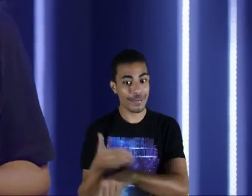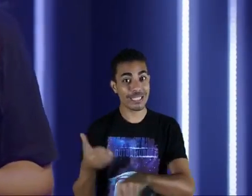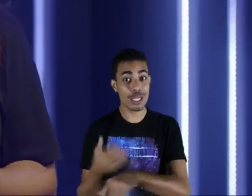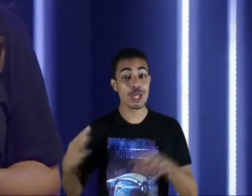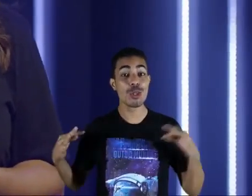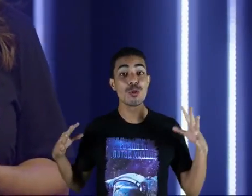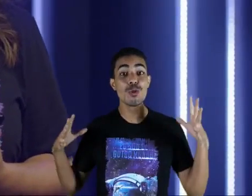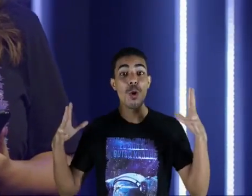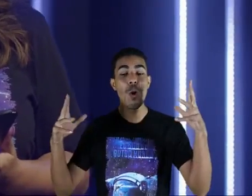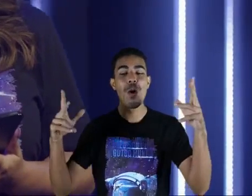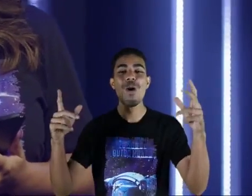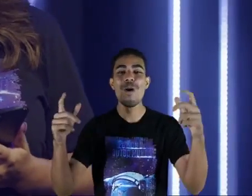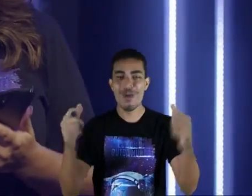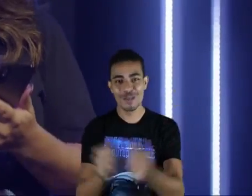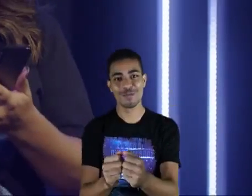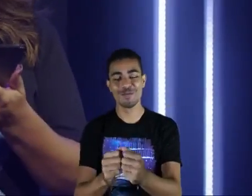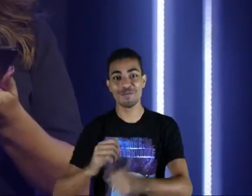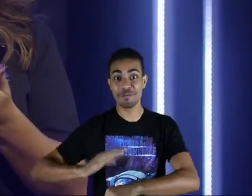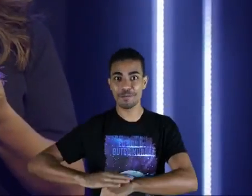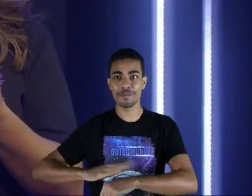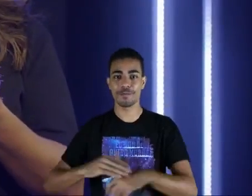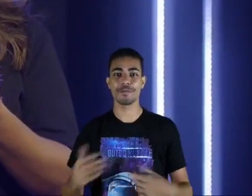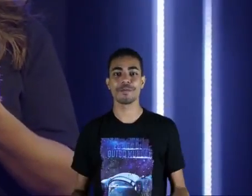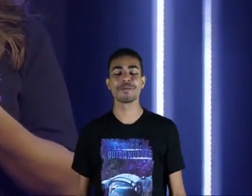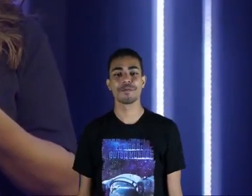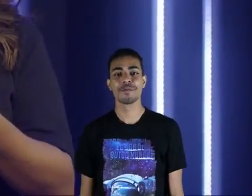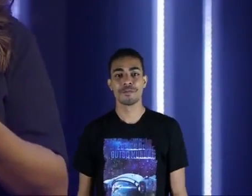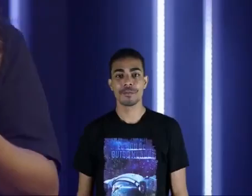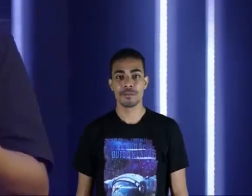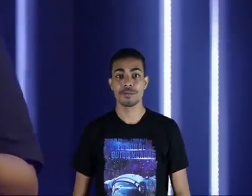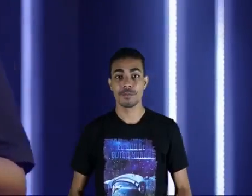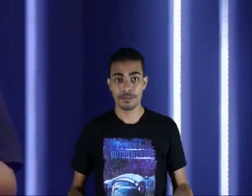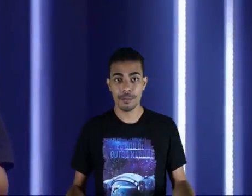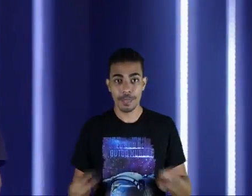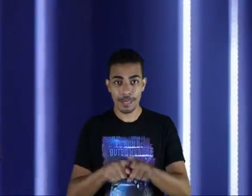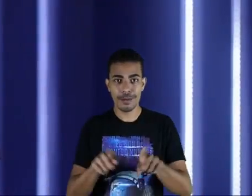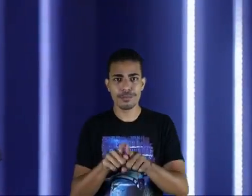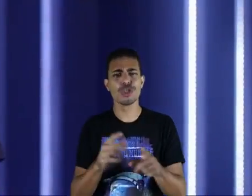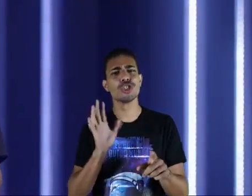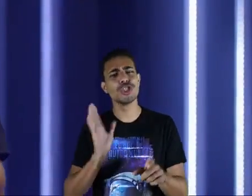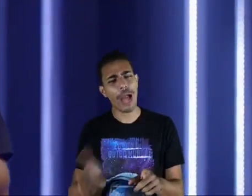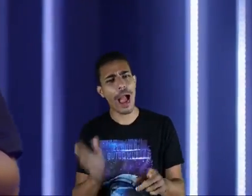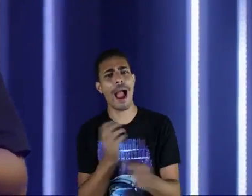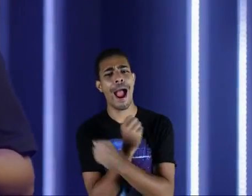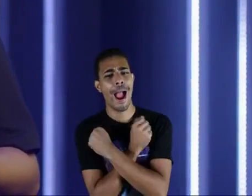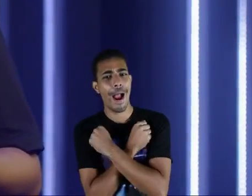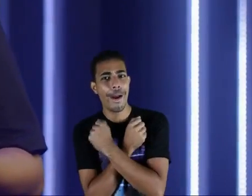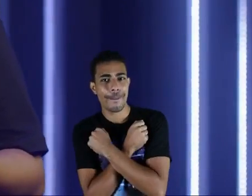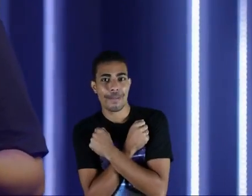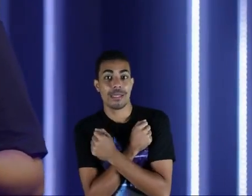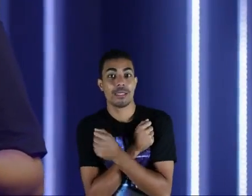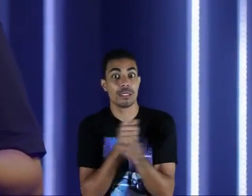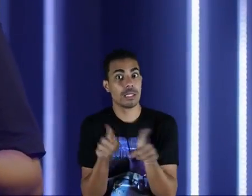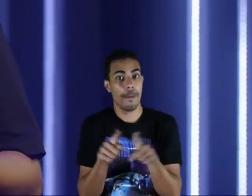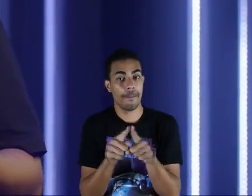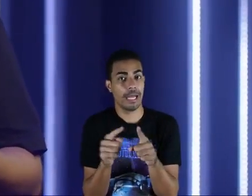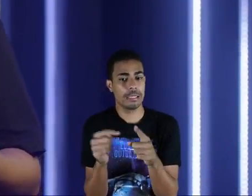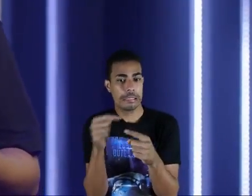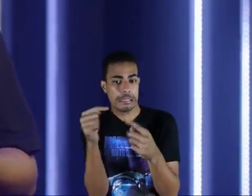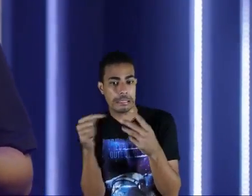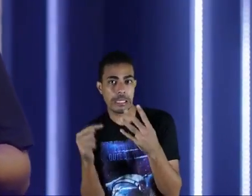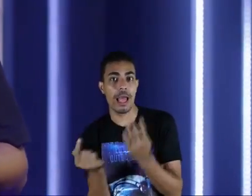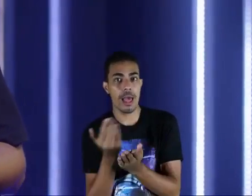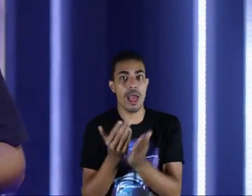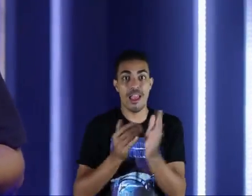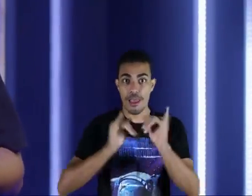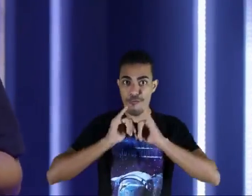de todos esses momentos. Eu quero aqui já mandar alguns poucos abraços e já dar algumas informações para